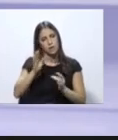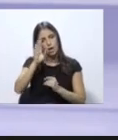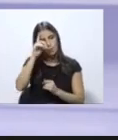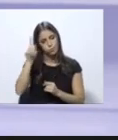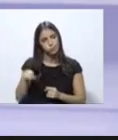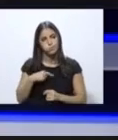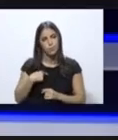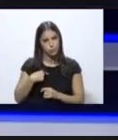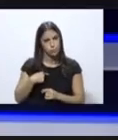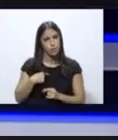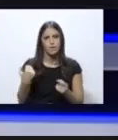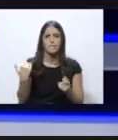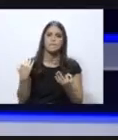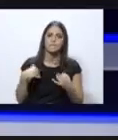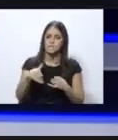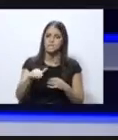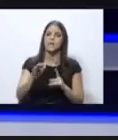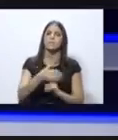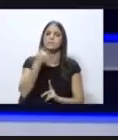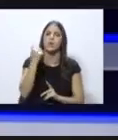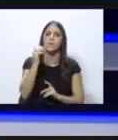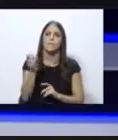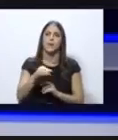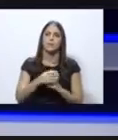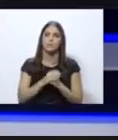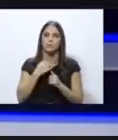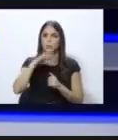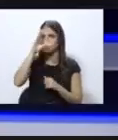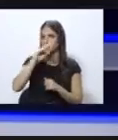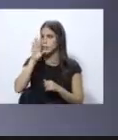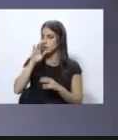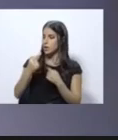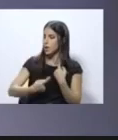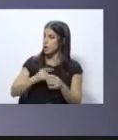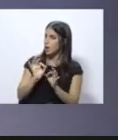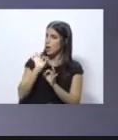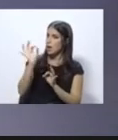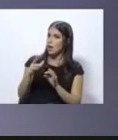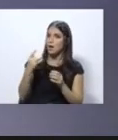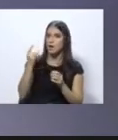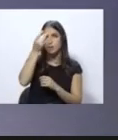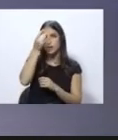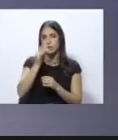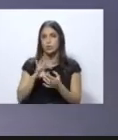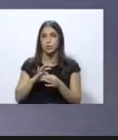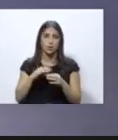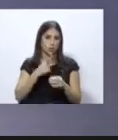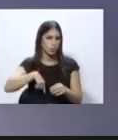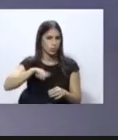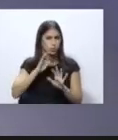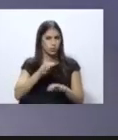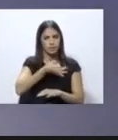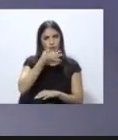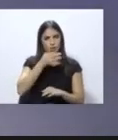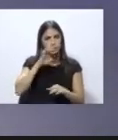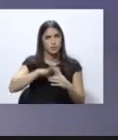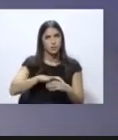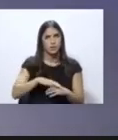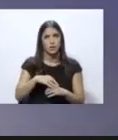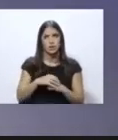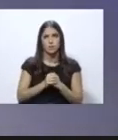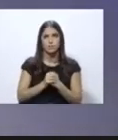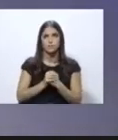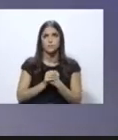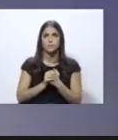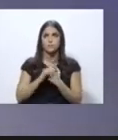época de sucessos. Não sei se algum de vocês ainda quer deixar aqui alguma opinião sobre estes reforços. Enfim, já falámos de